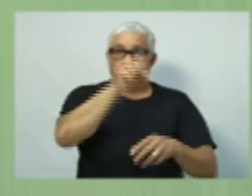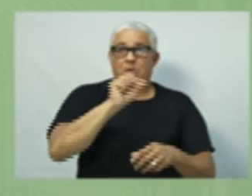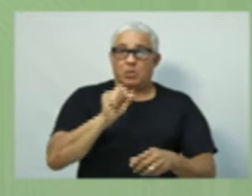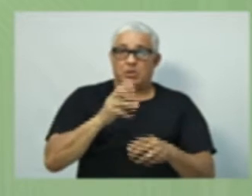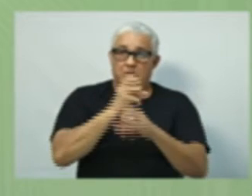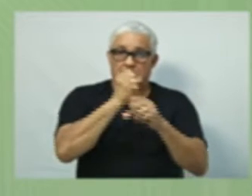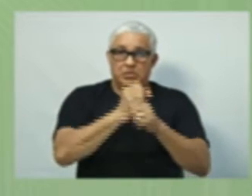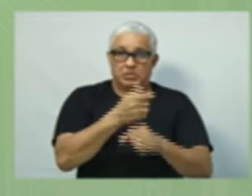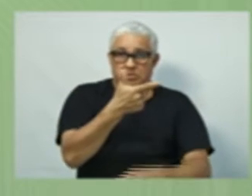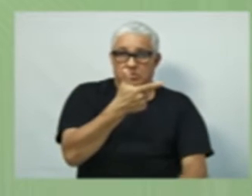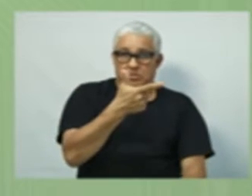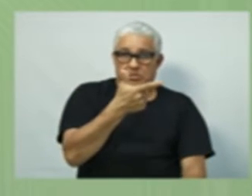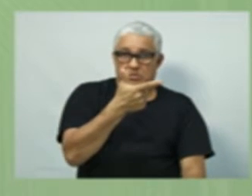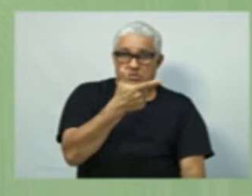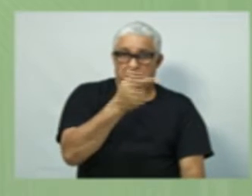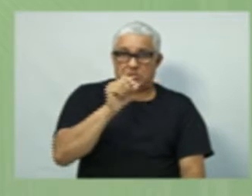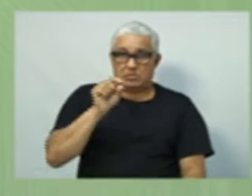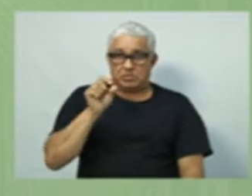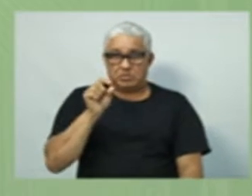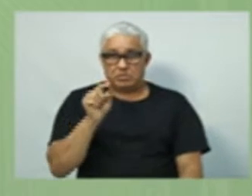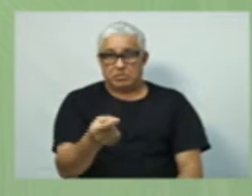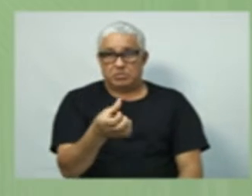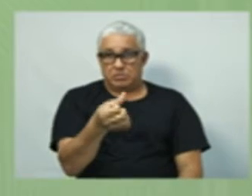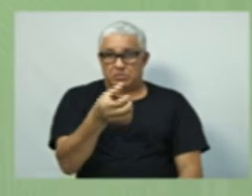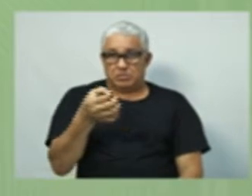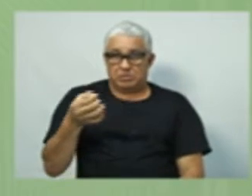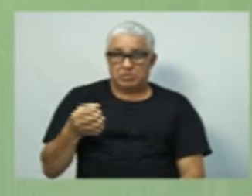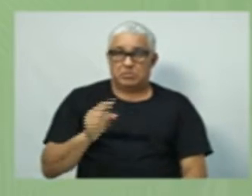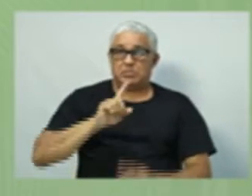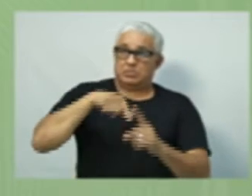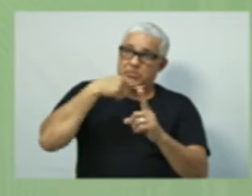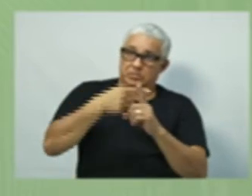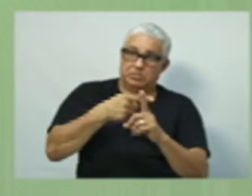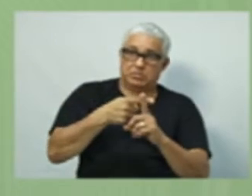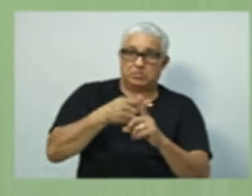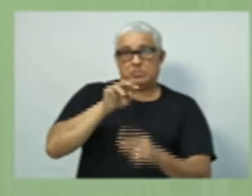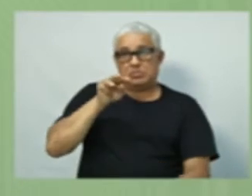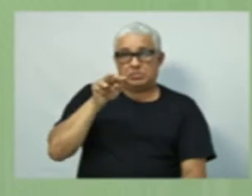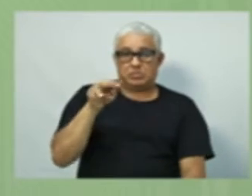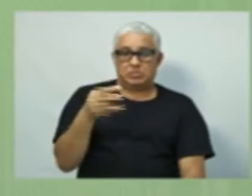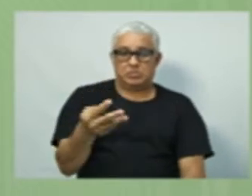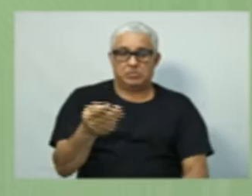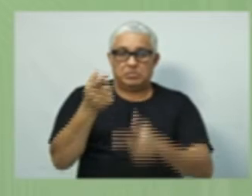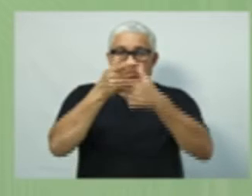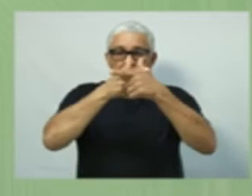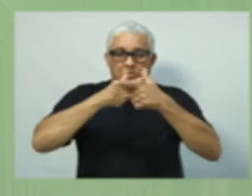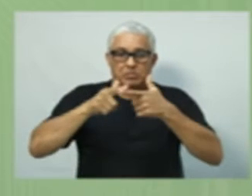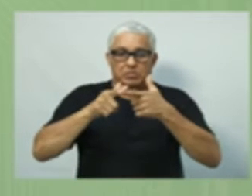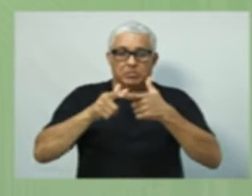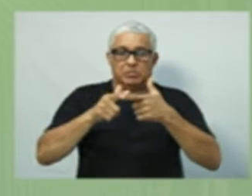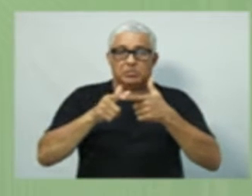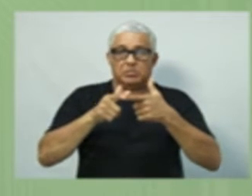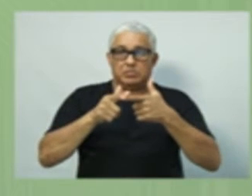vinte mil e seiscentos mais 3 mil /